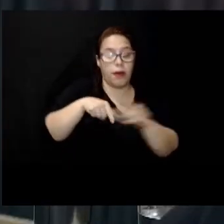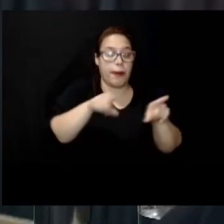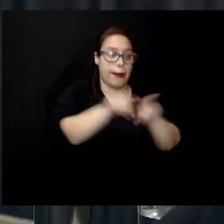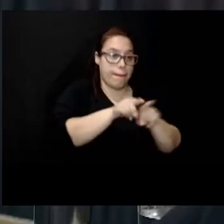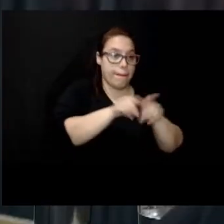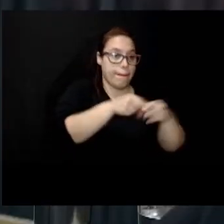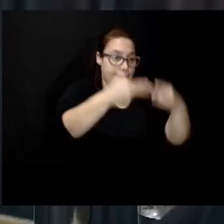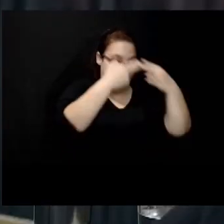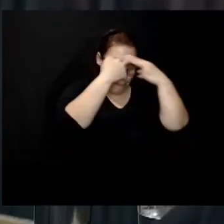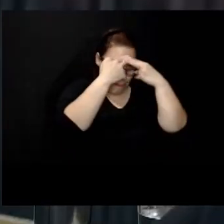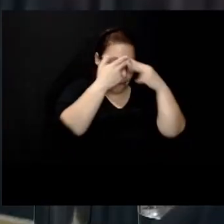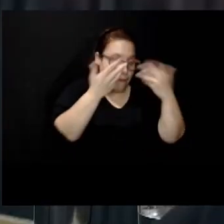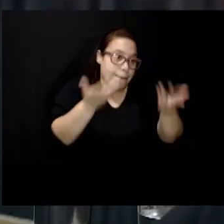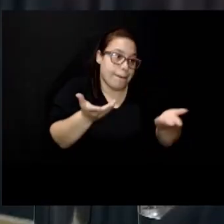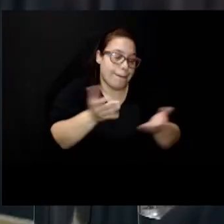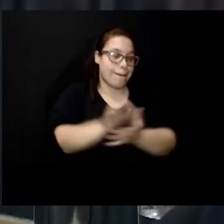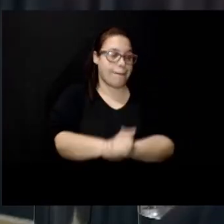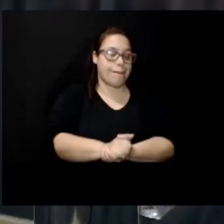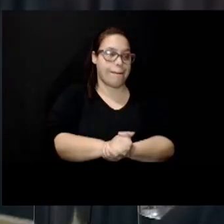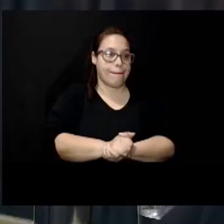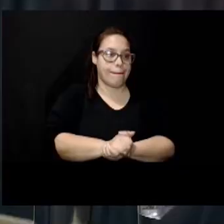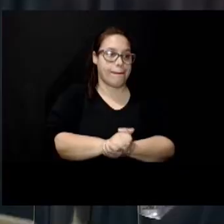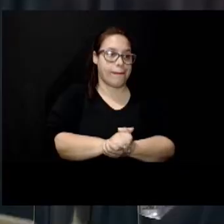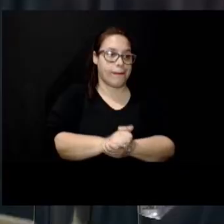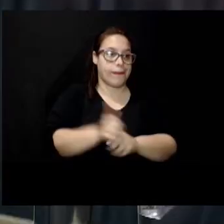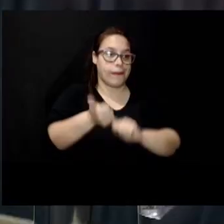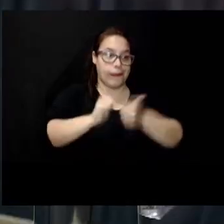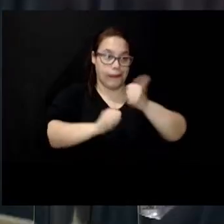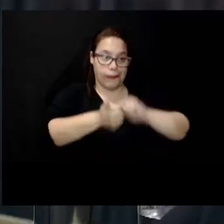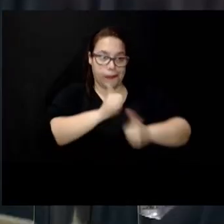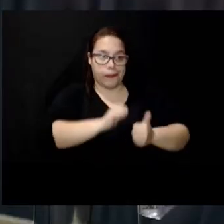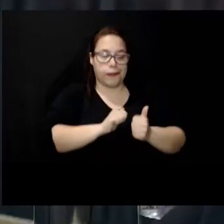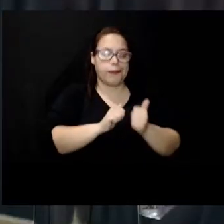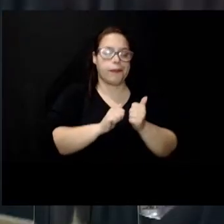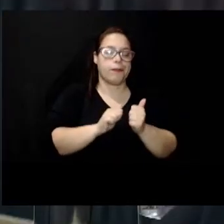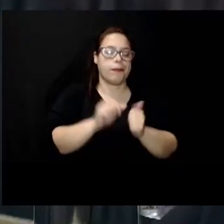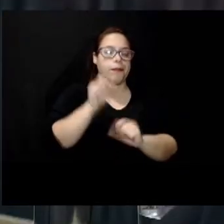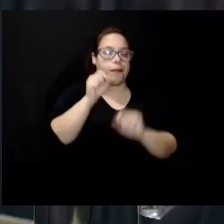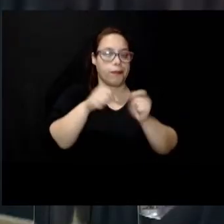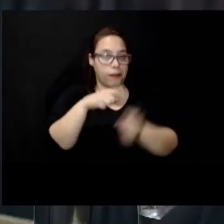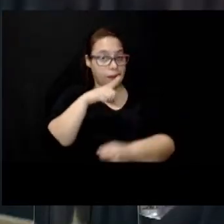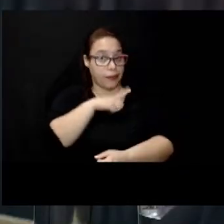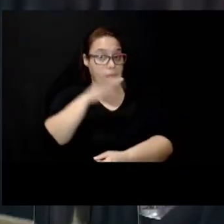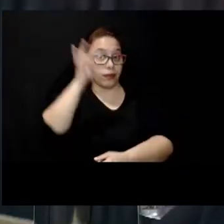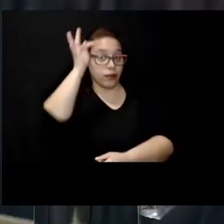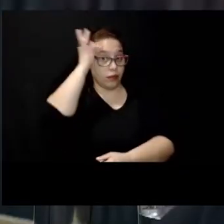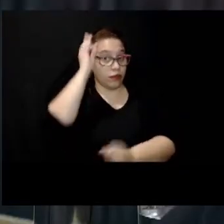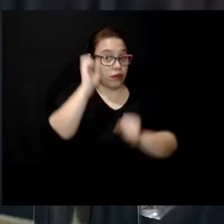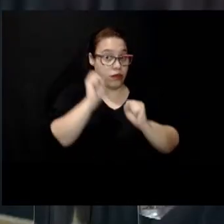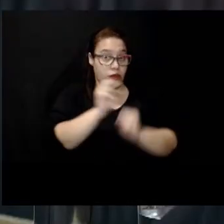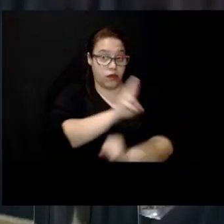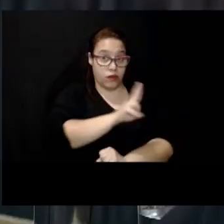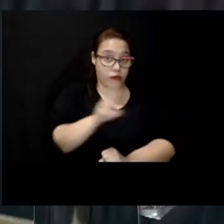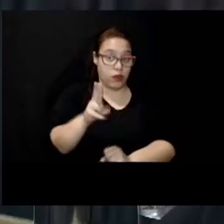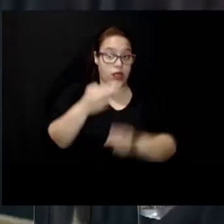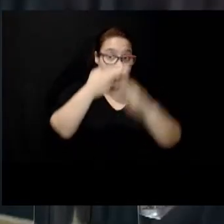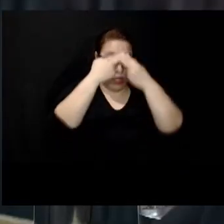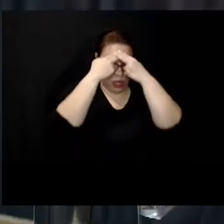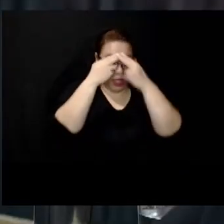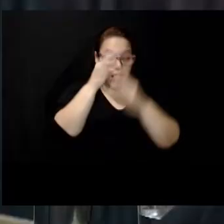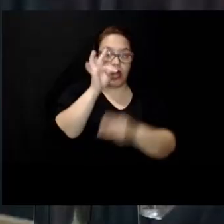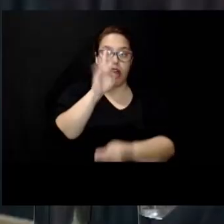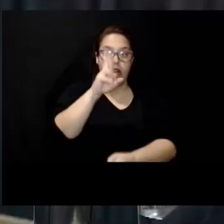Então, esse é o delineamento, né? Esse tipo de situação é o que a gente tecnicamente pode chamar de trauma. Excelente. As